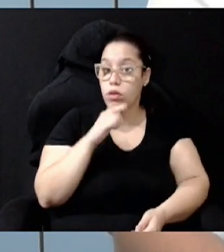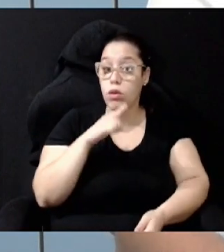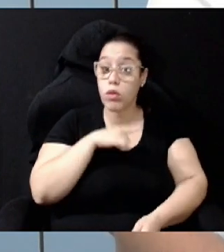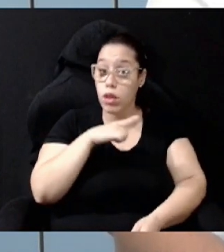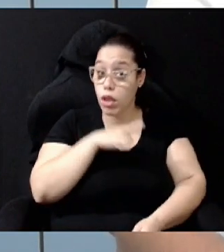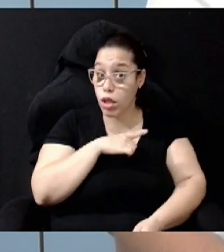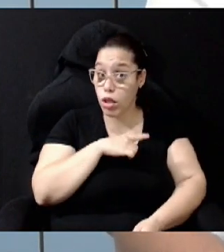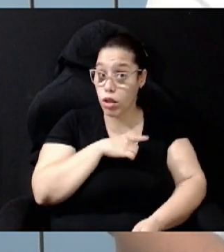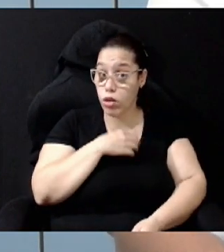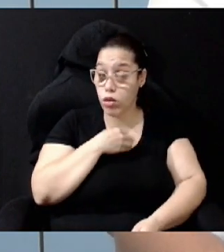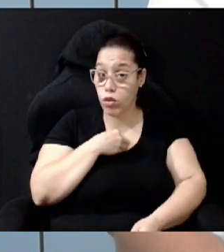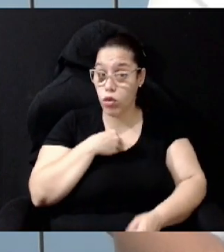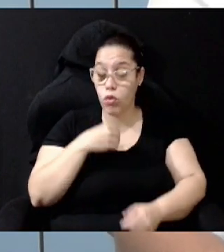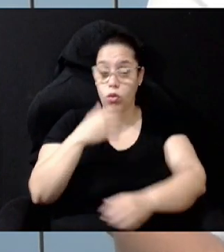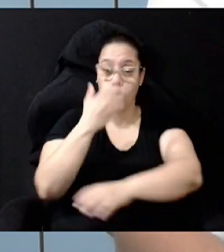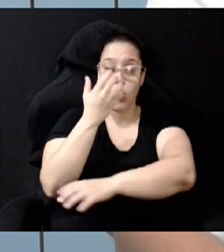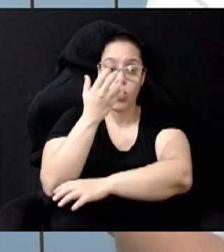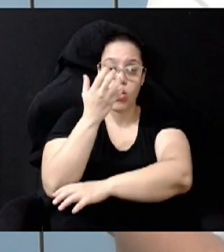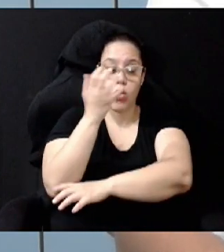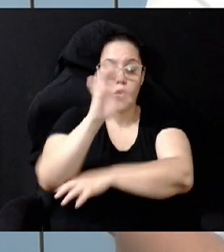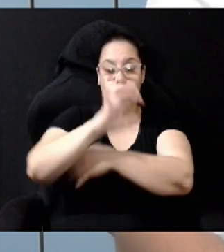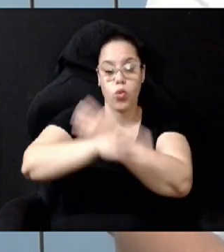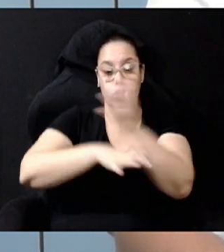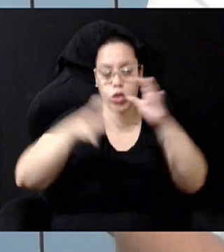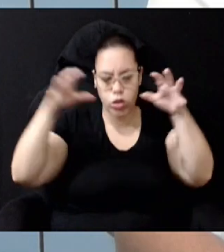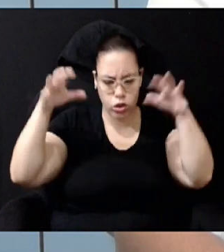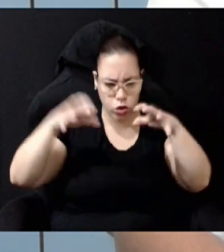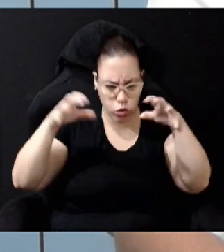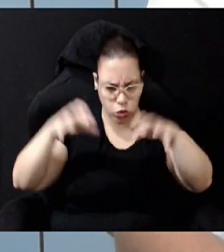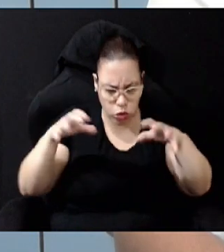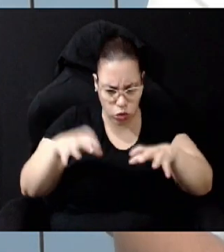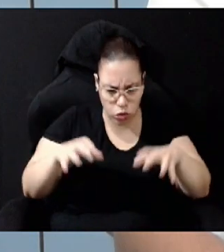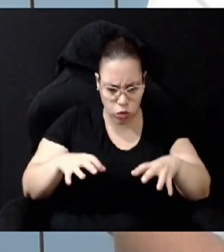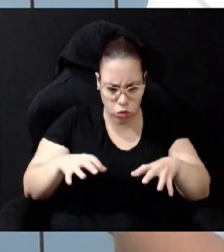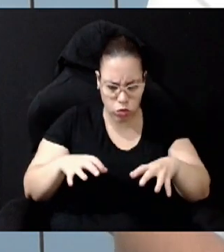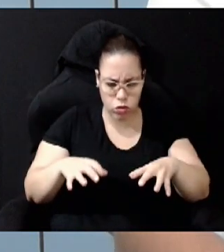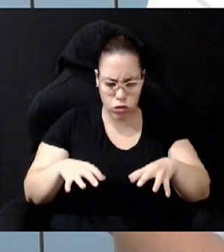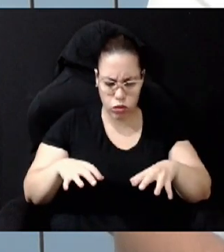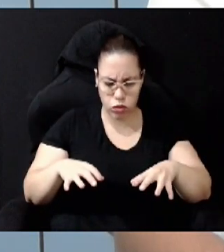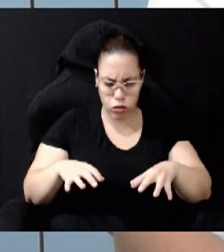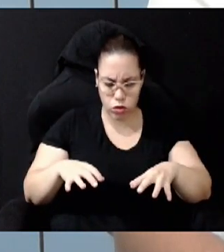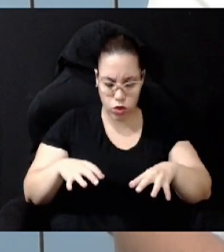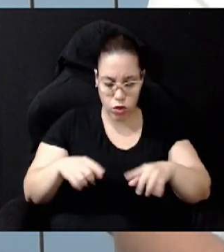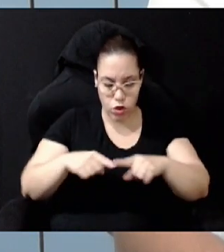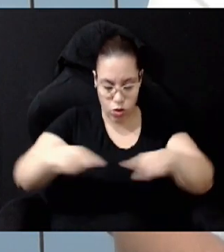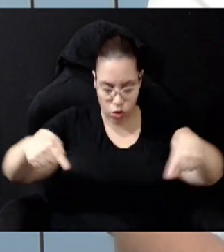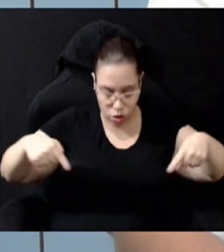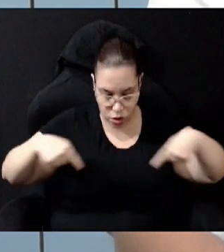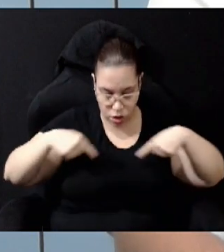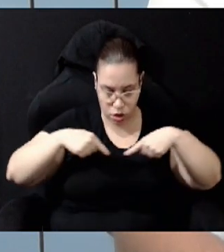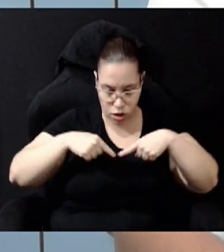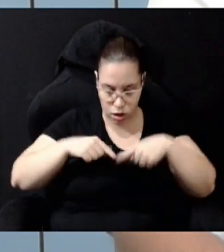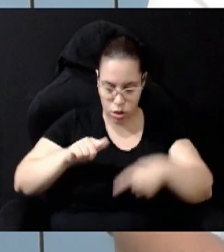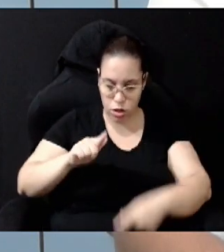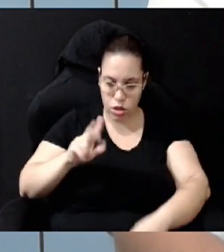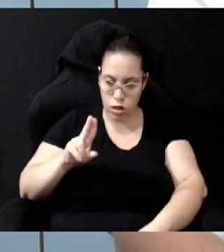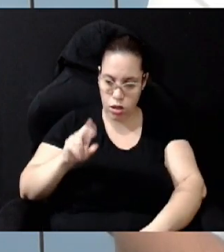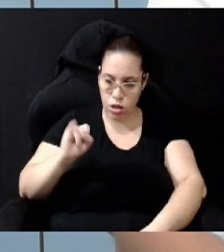de chuva, para que elas preservem os quintais aí